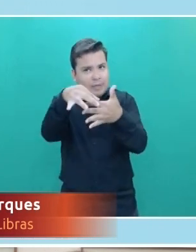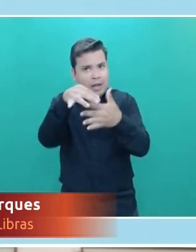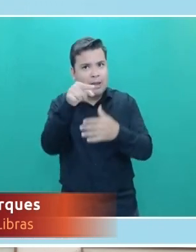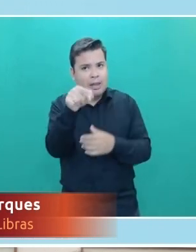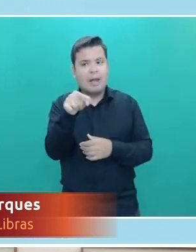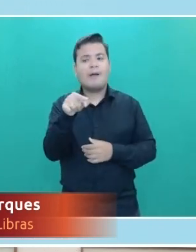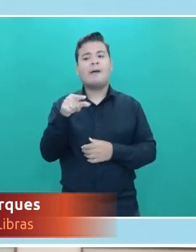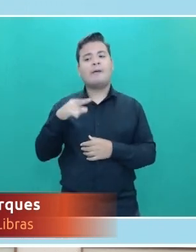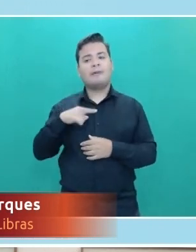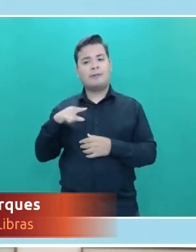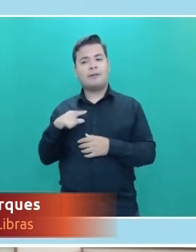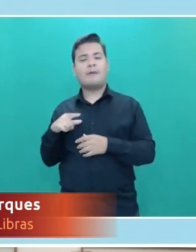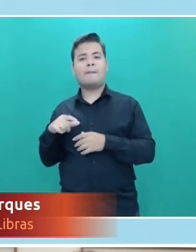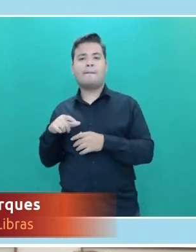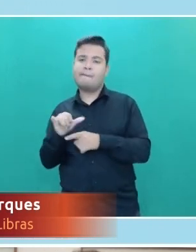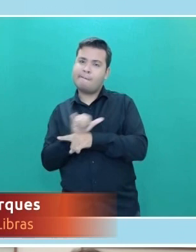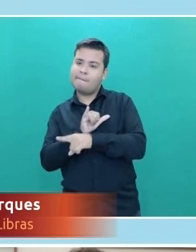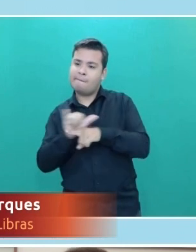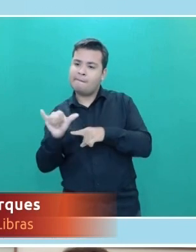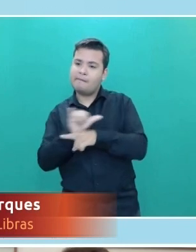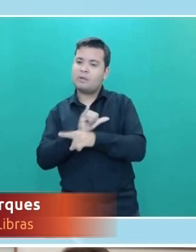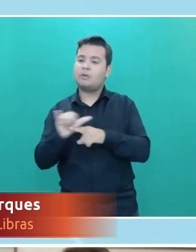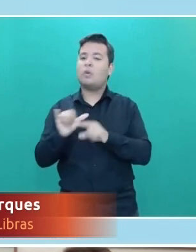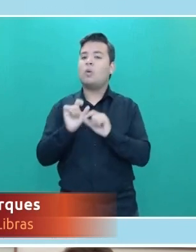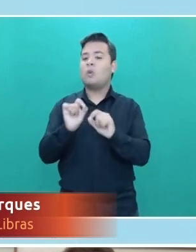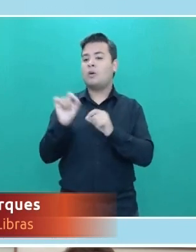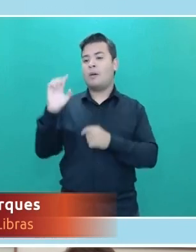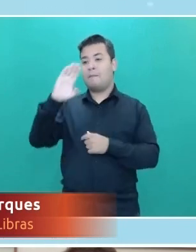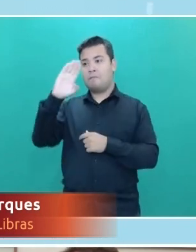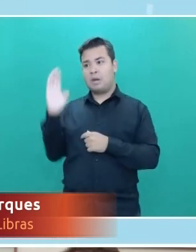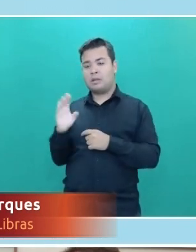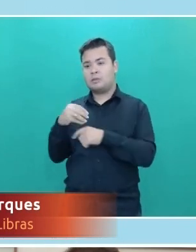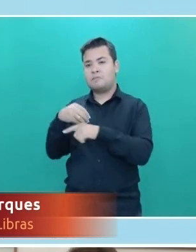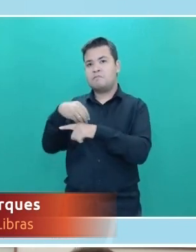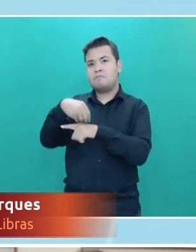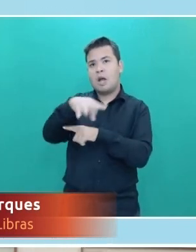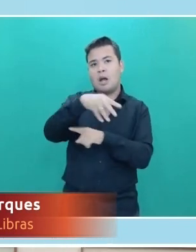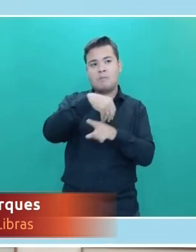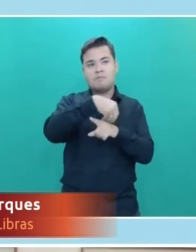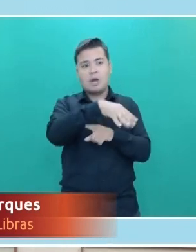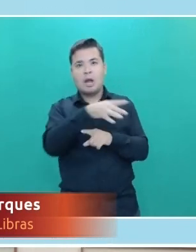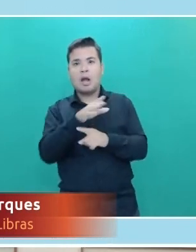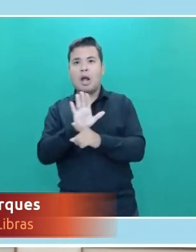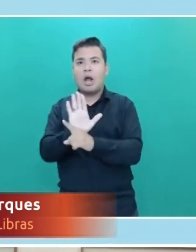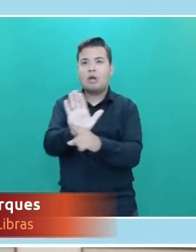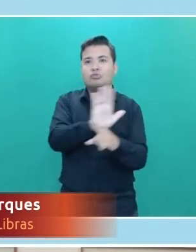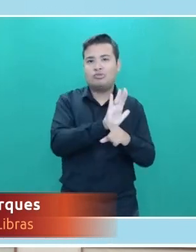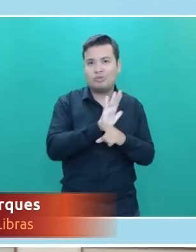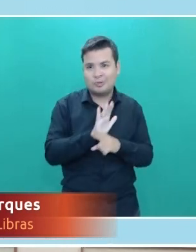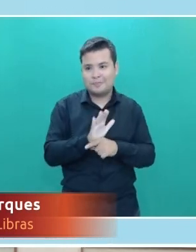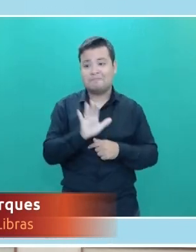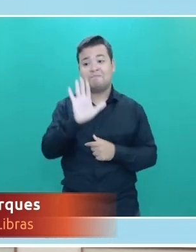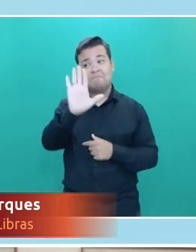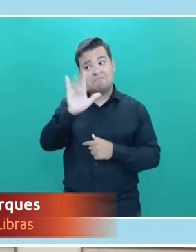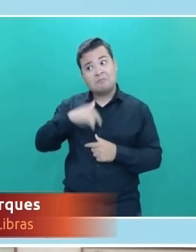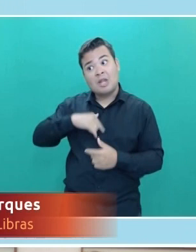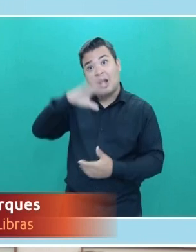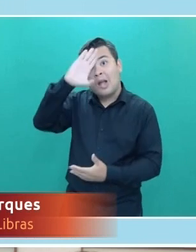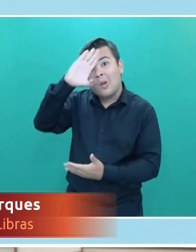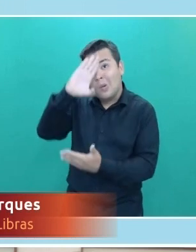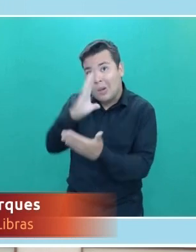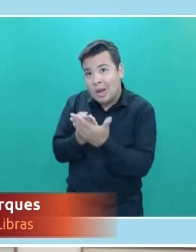o status internacional do Brasil como um grande mediador. Mas eu ainda acredito que a grande aposta da atual política